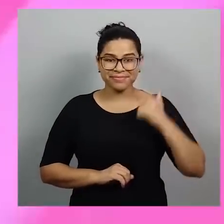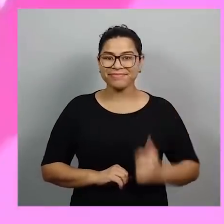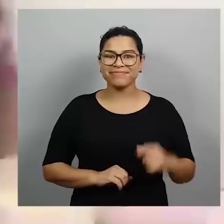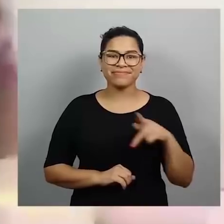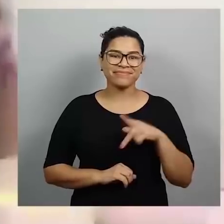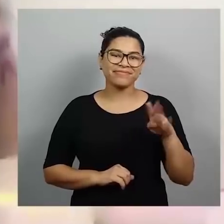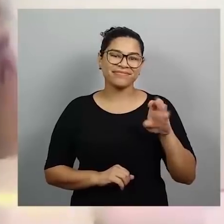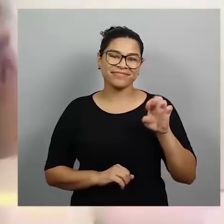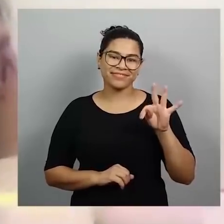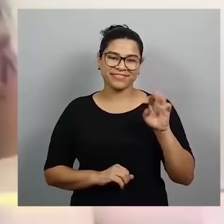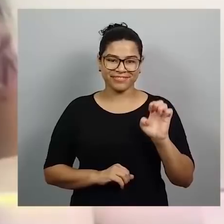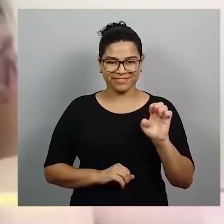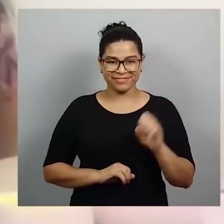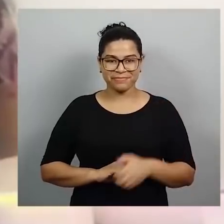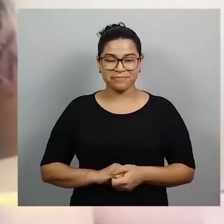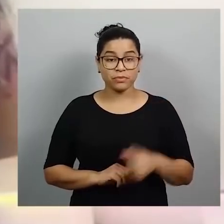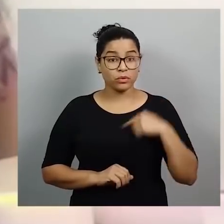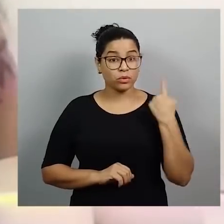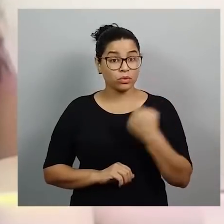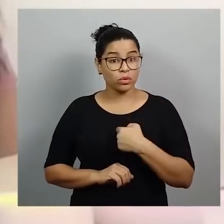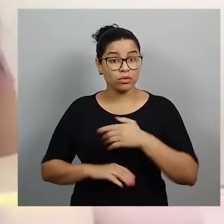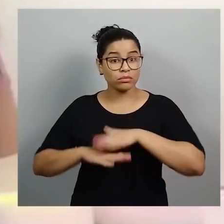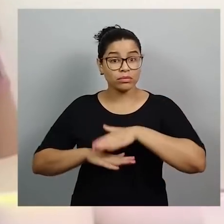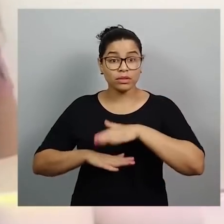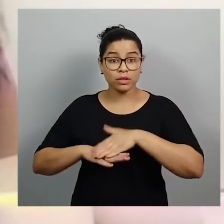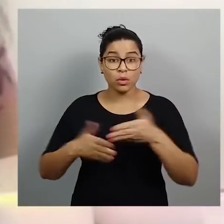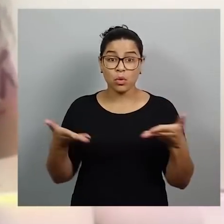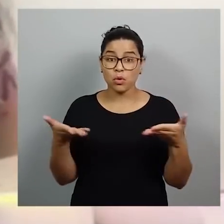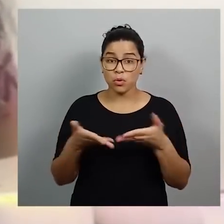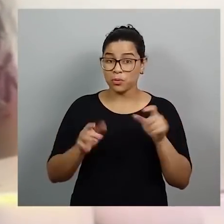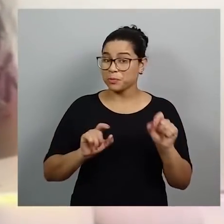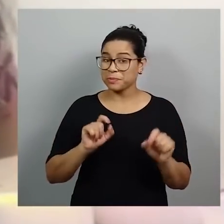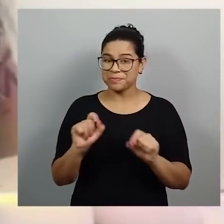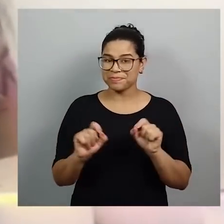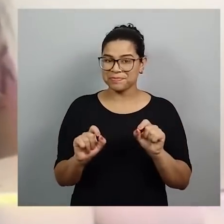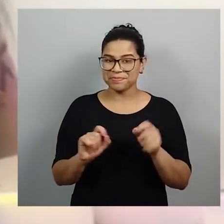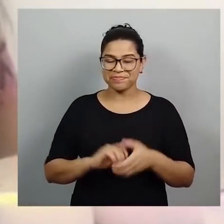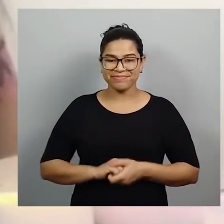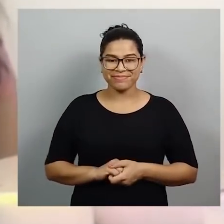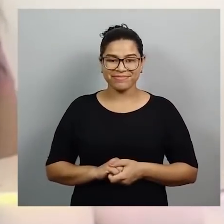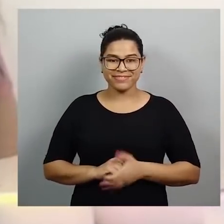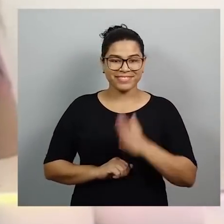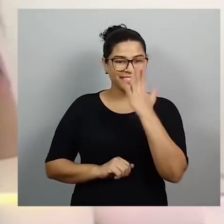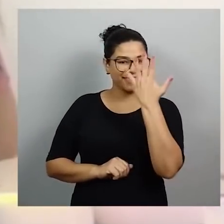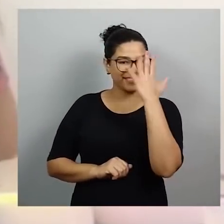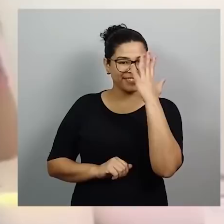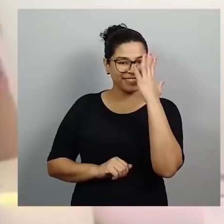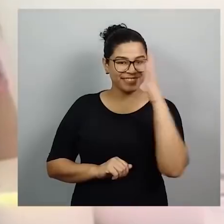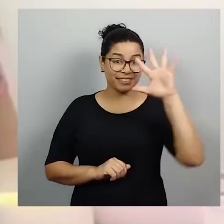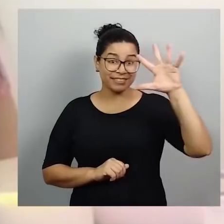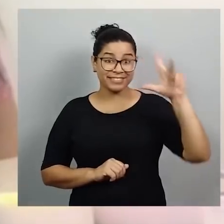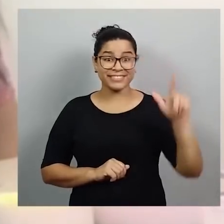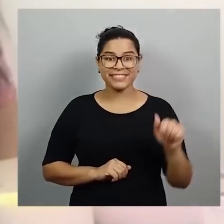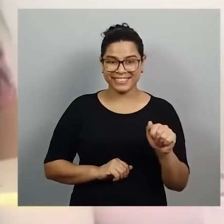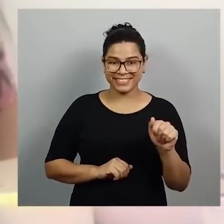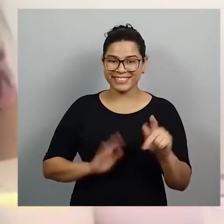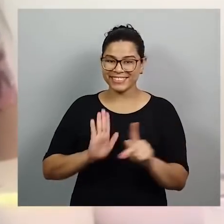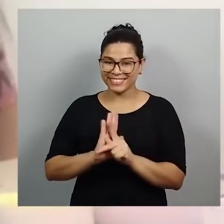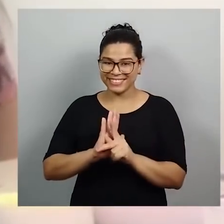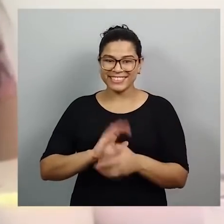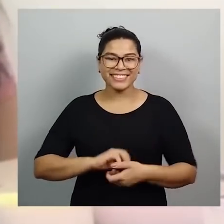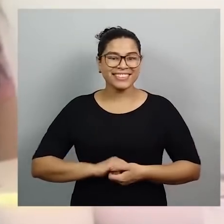Olá, eu sou a professora Beth e nós vamos confeccionar hoje uma máscara